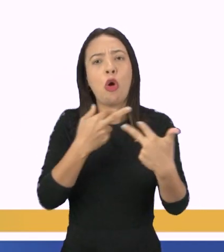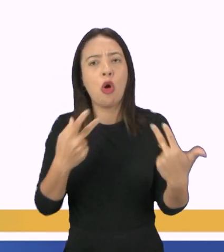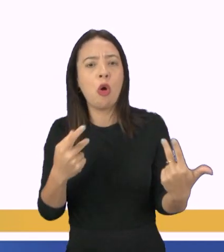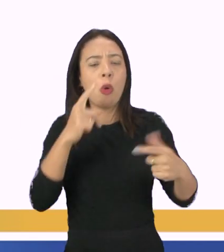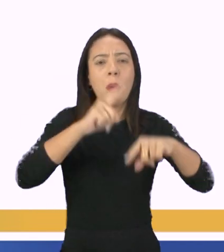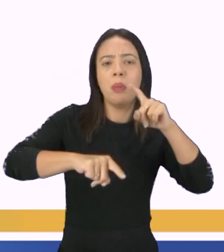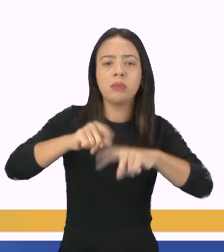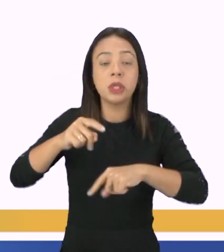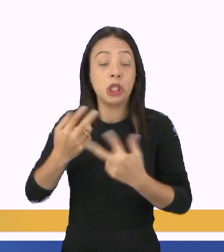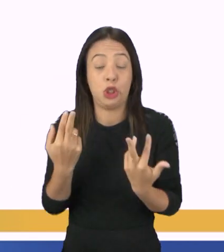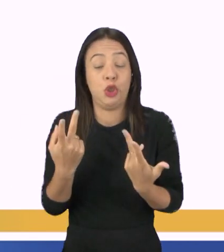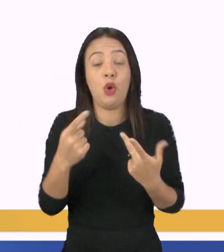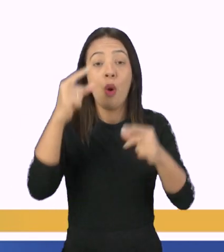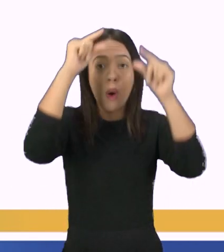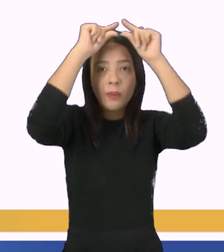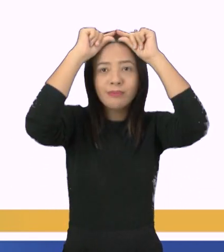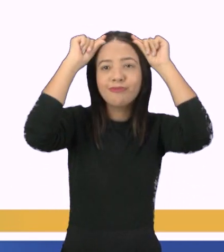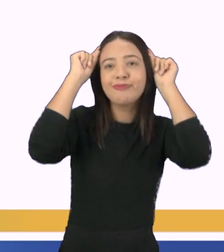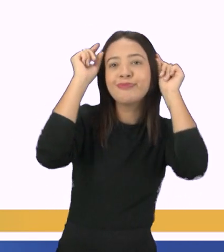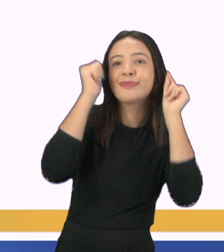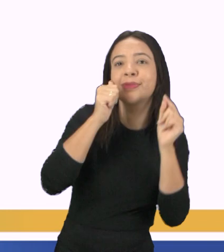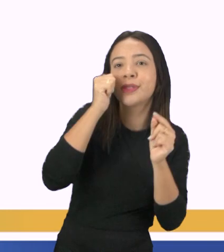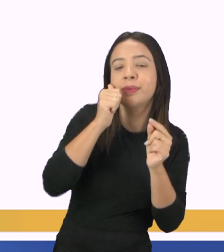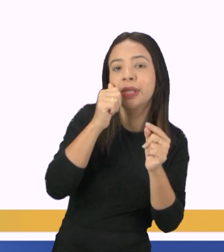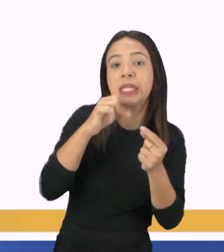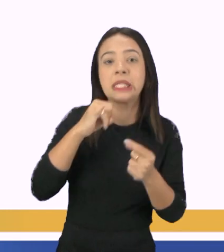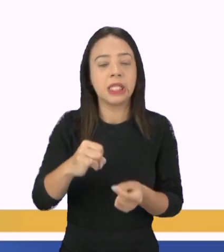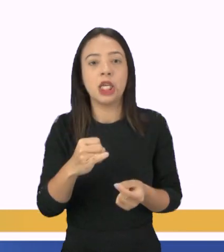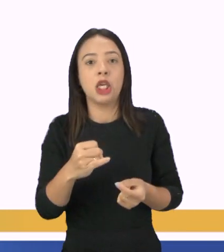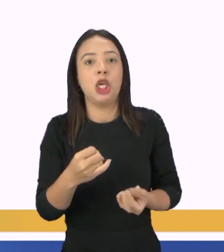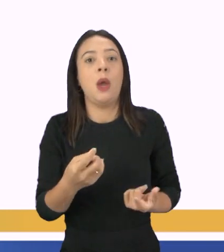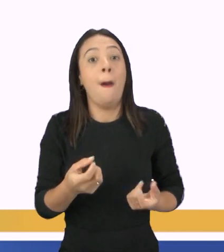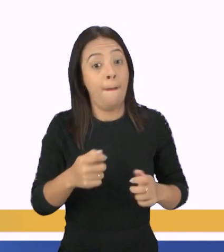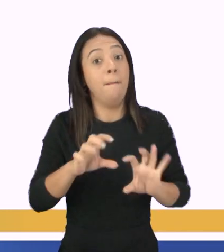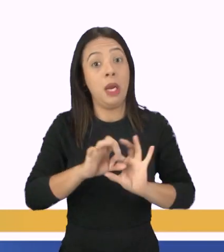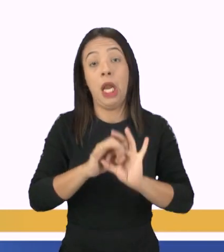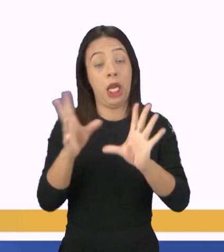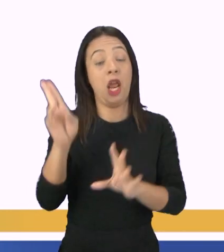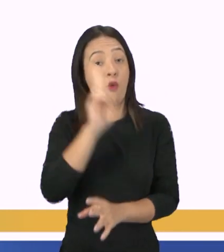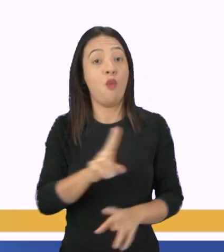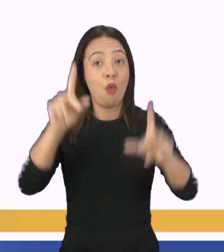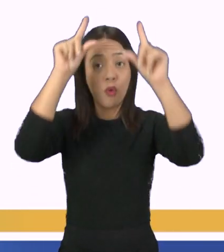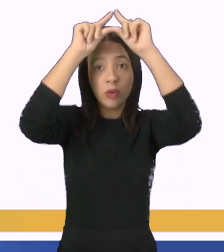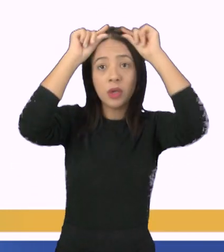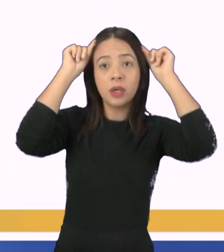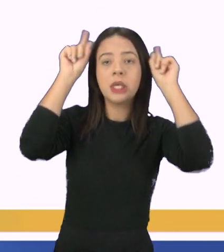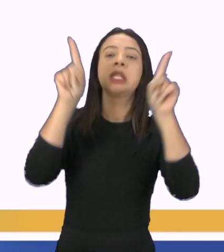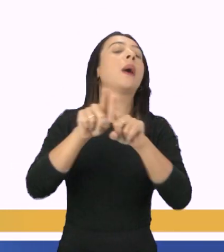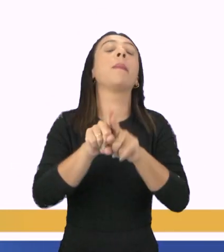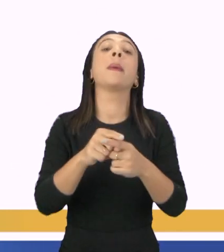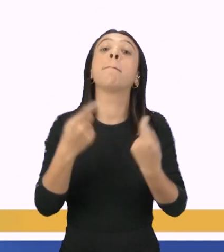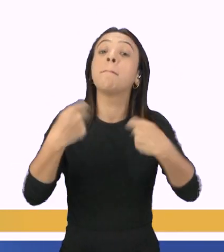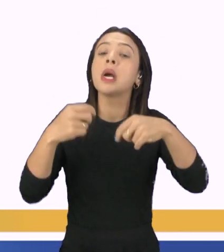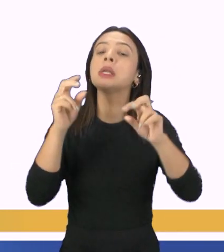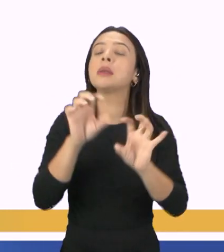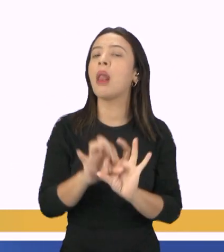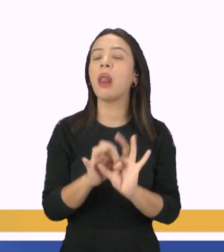como a tiara das meninas, se não é proibido usar tiara, não pode ser proibido usar boné, tá? Esses são os argumentos